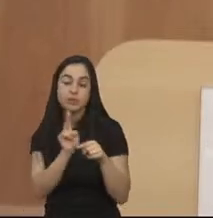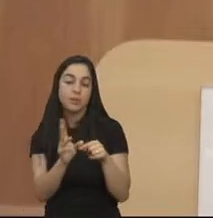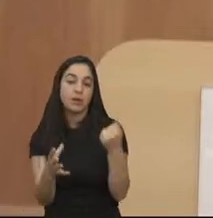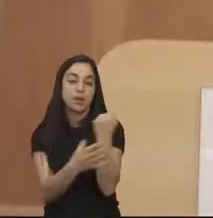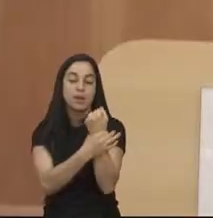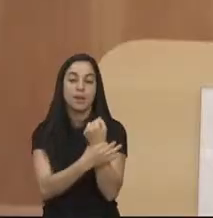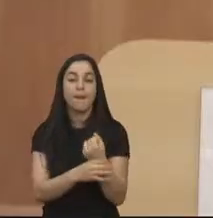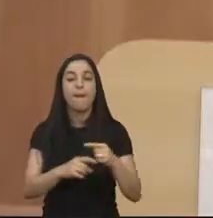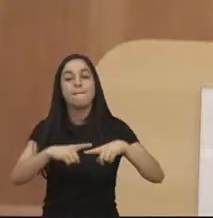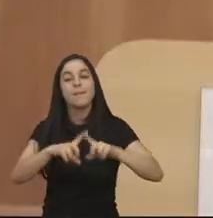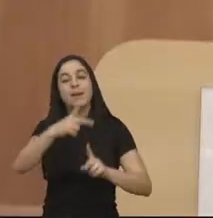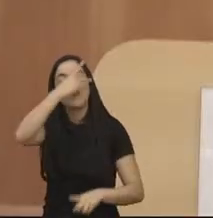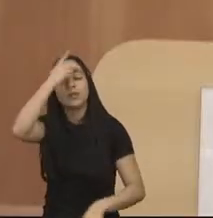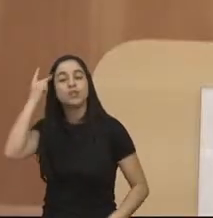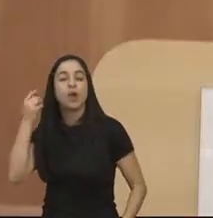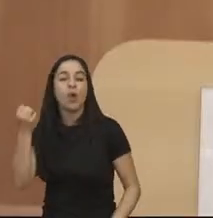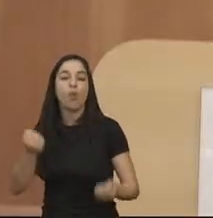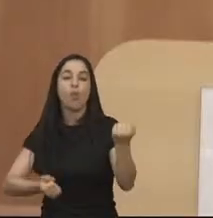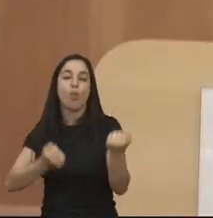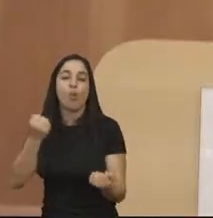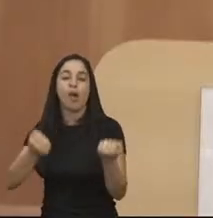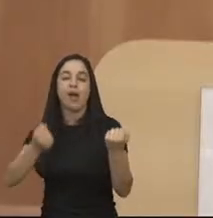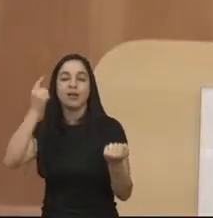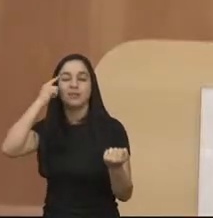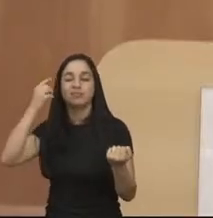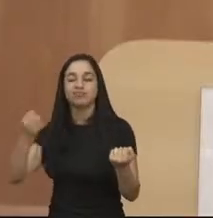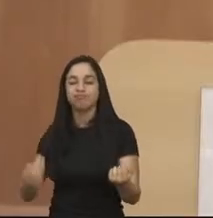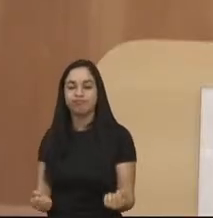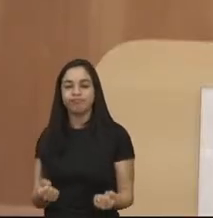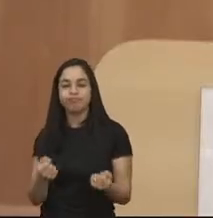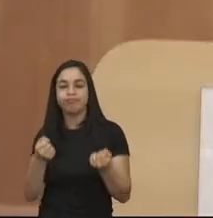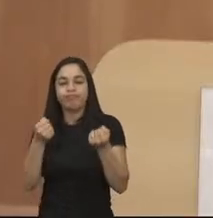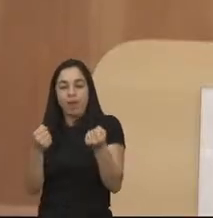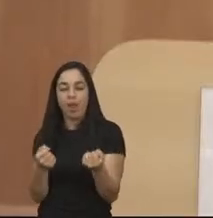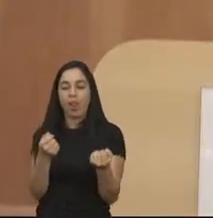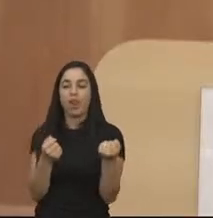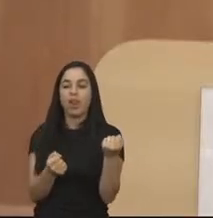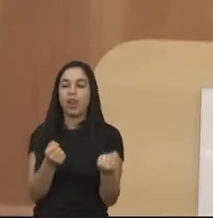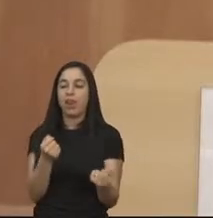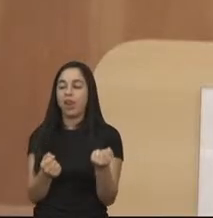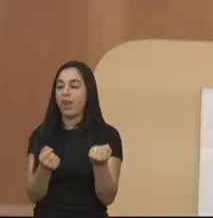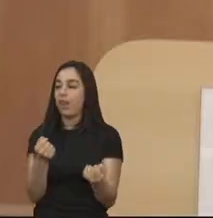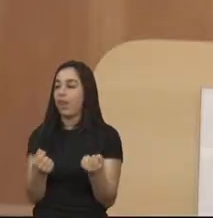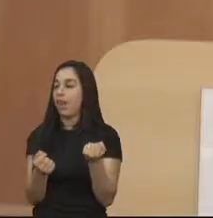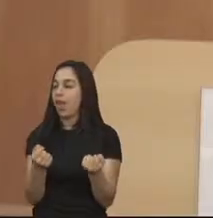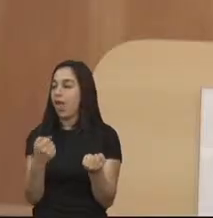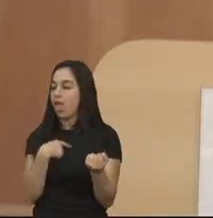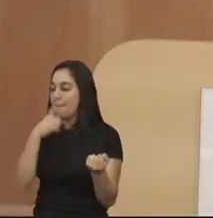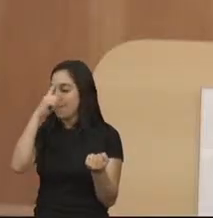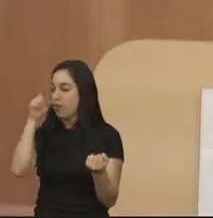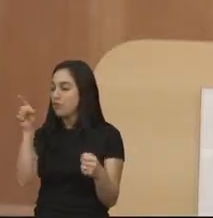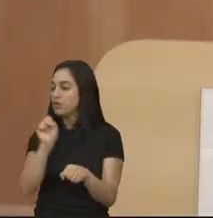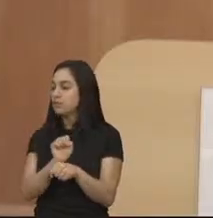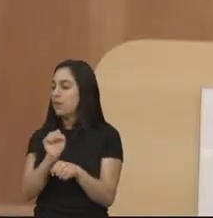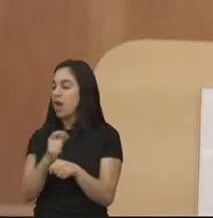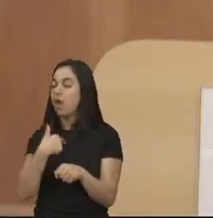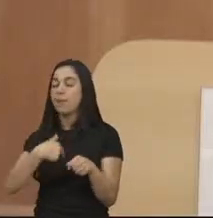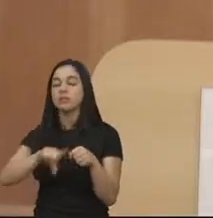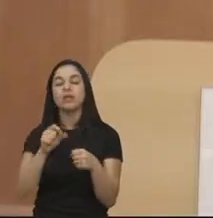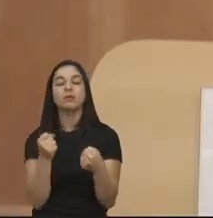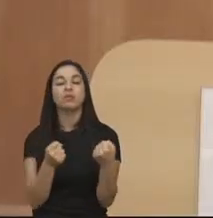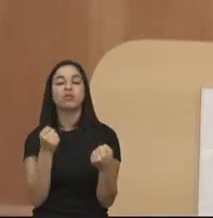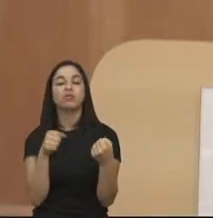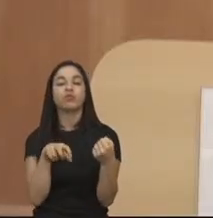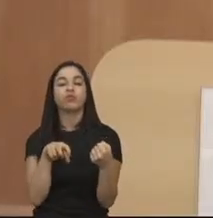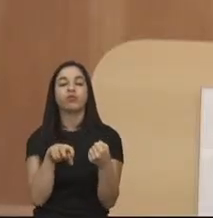quem sobe no carro acha que está, como diz o Marcelo, falou agora há pouco, acha que está com o poder na mão e tem que voar. E quando veio a